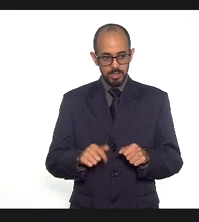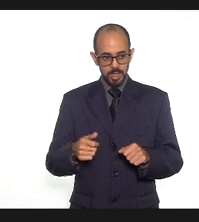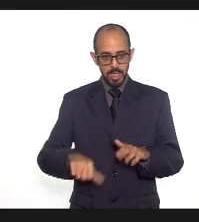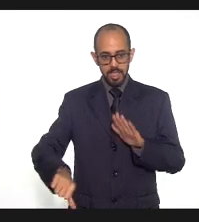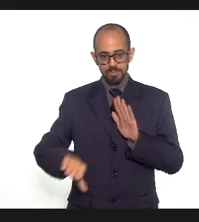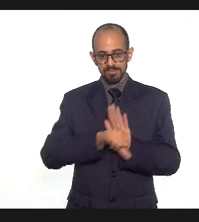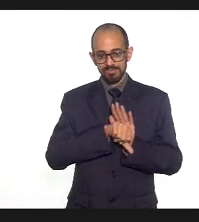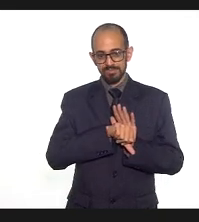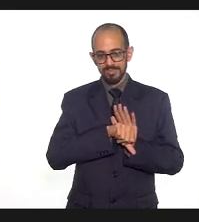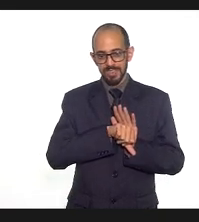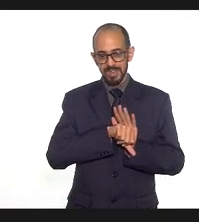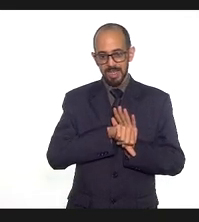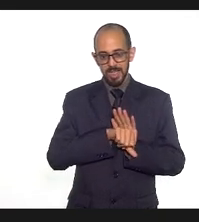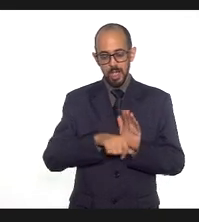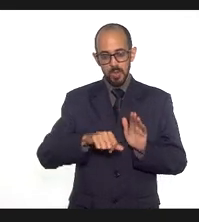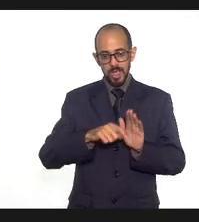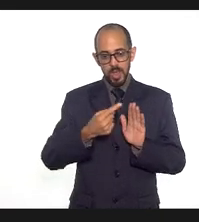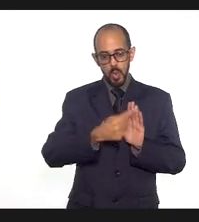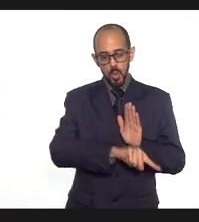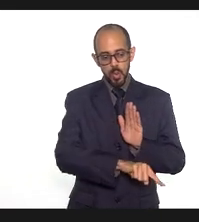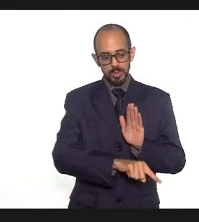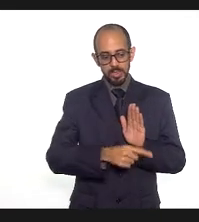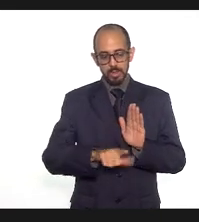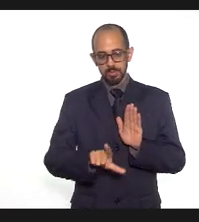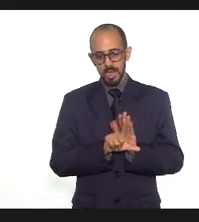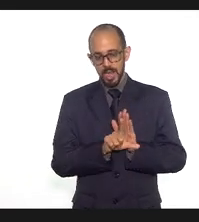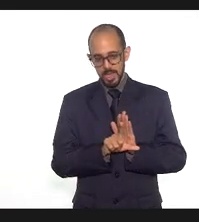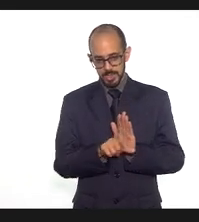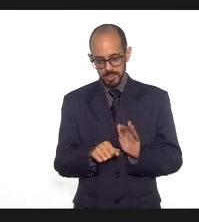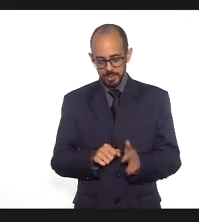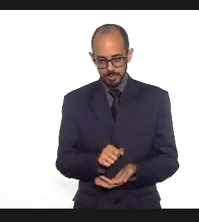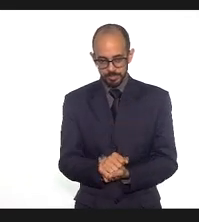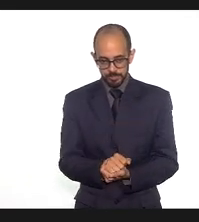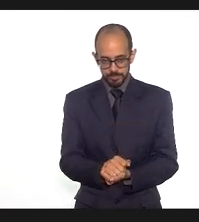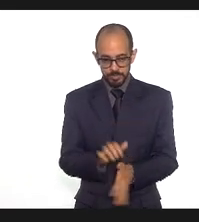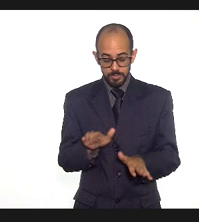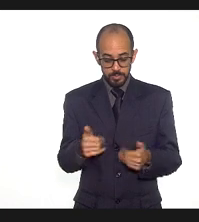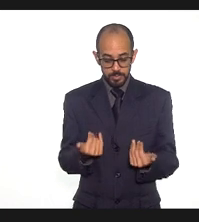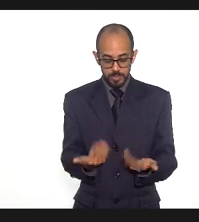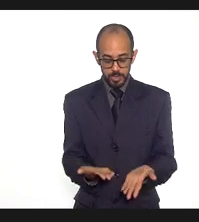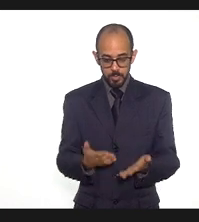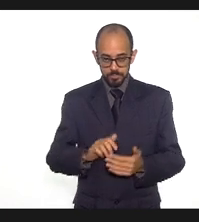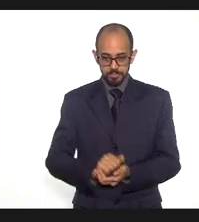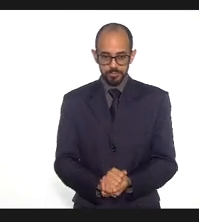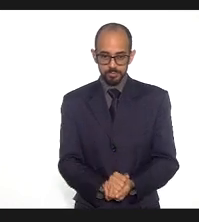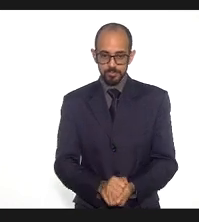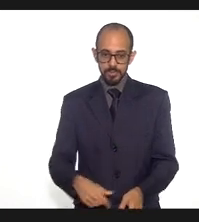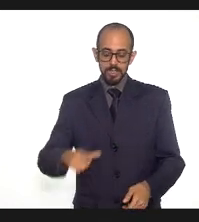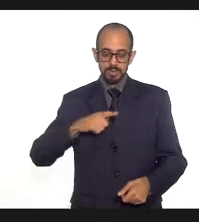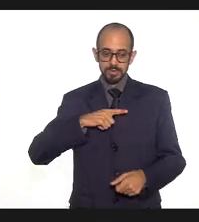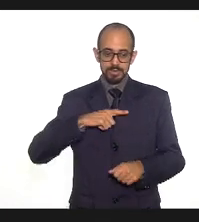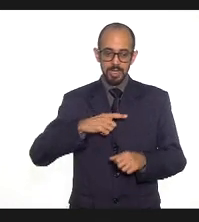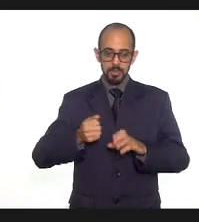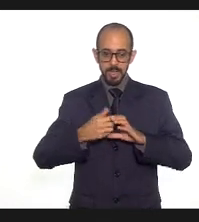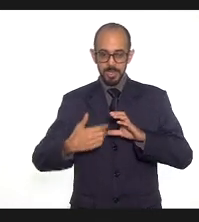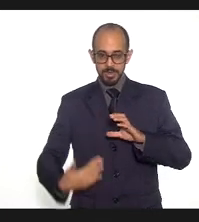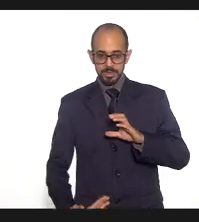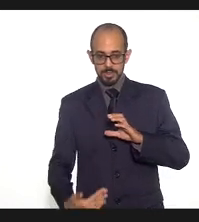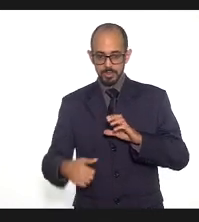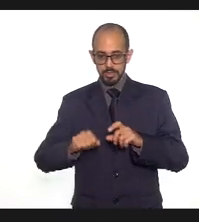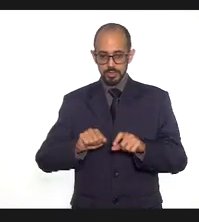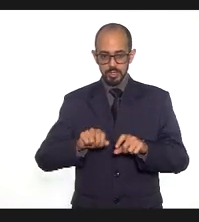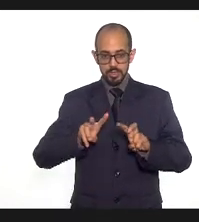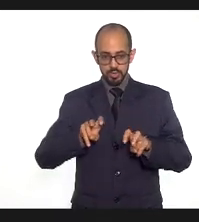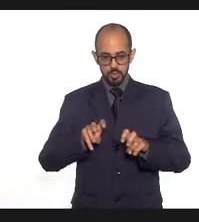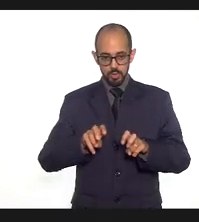está contrariando uma lei. E ainda tem um aspecto da juridicidade que é o seguinte... É o seguinte, deputado Márcio, muitas